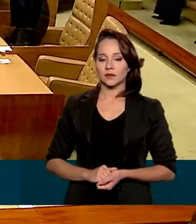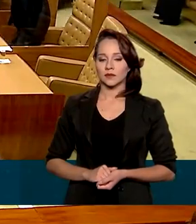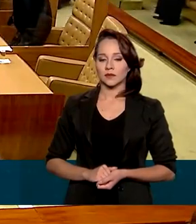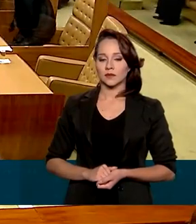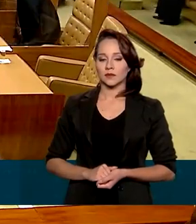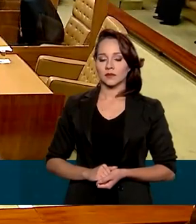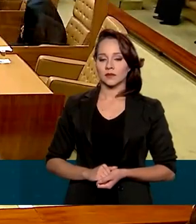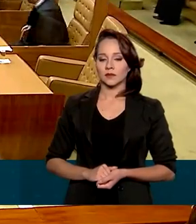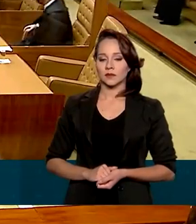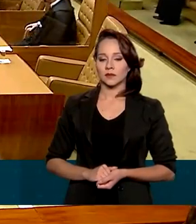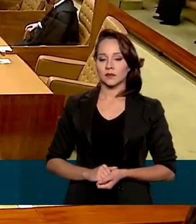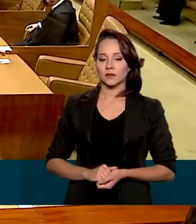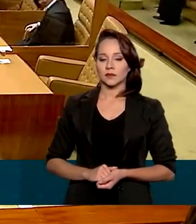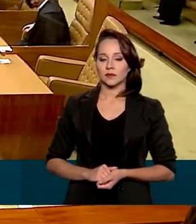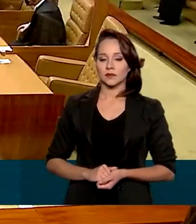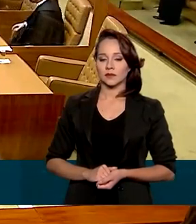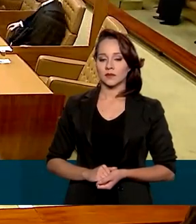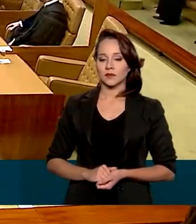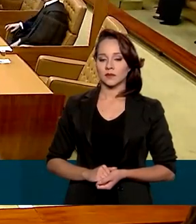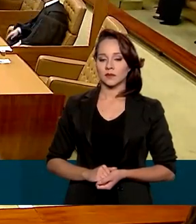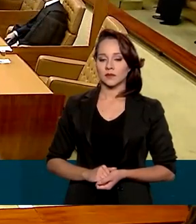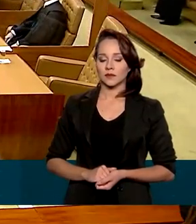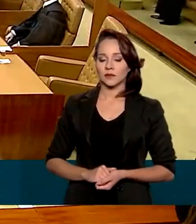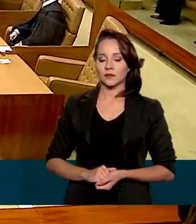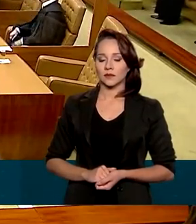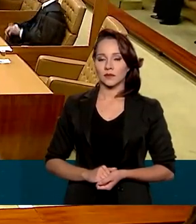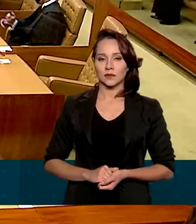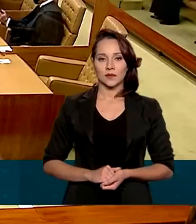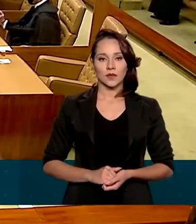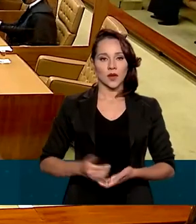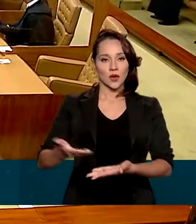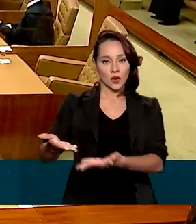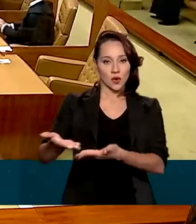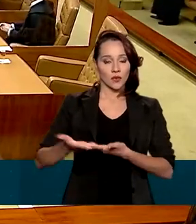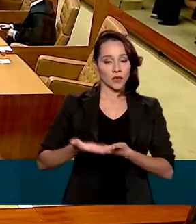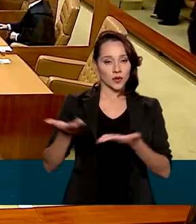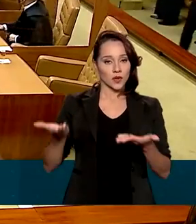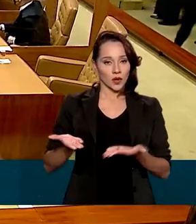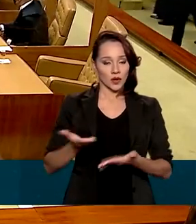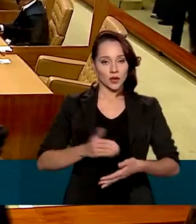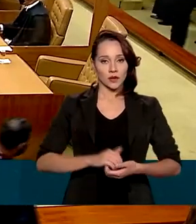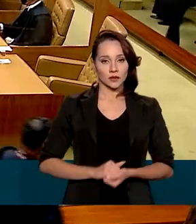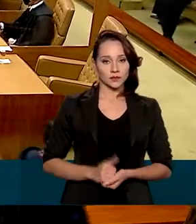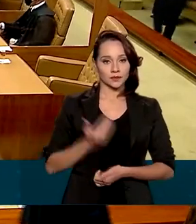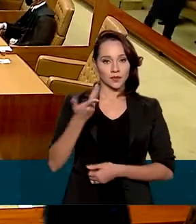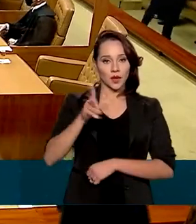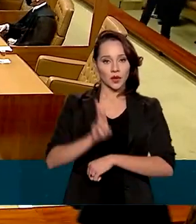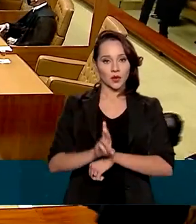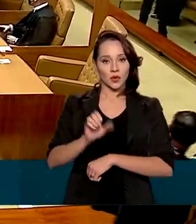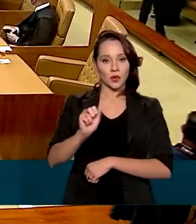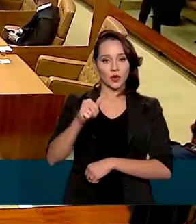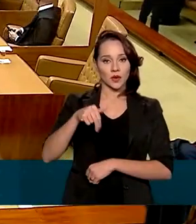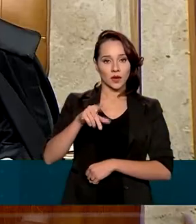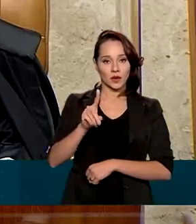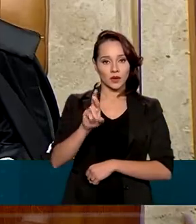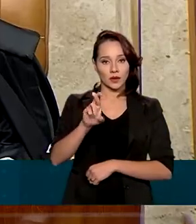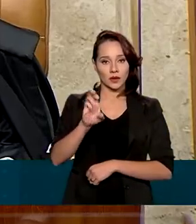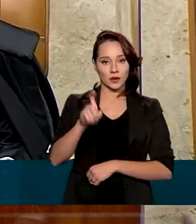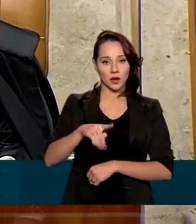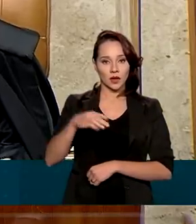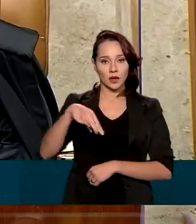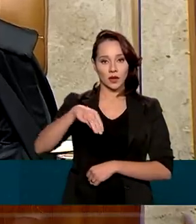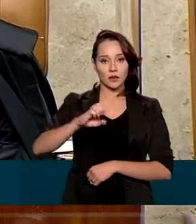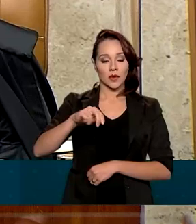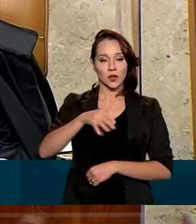Convido Sua Excelência, o senhor doutor André Luiz de Almeida